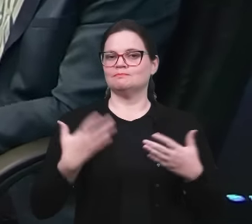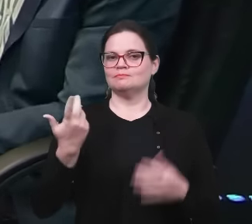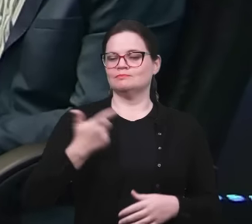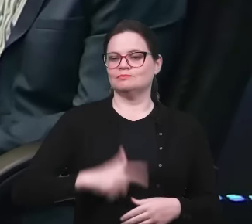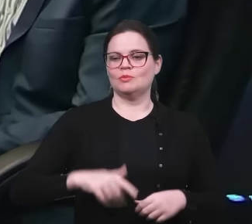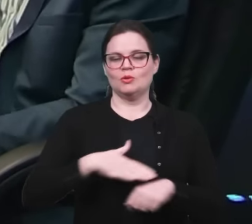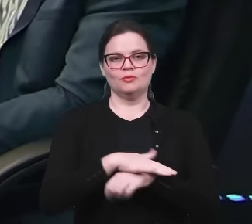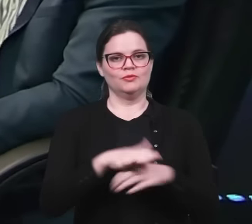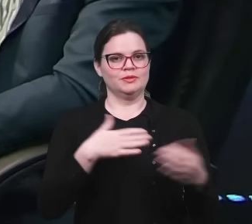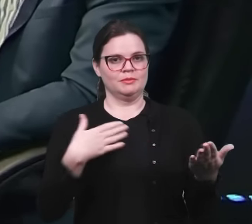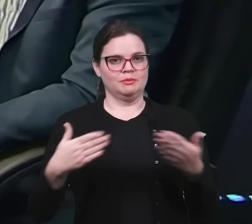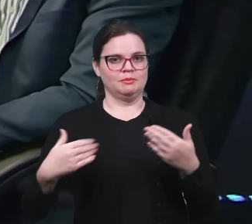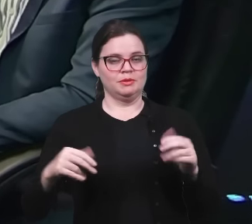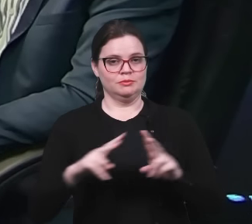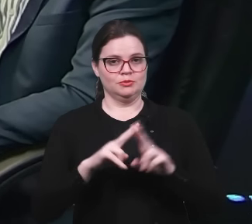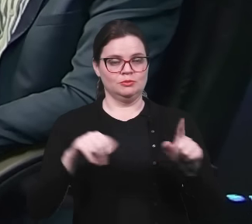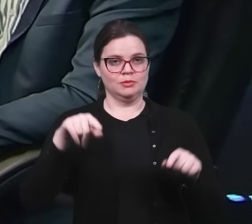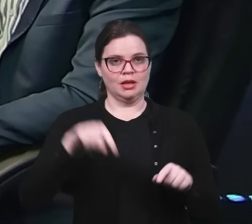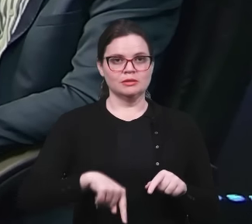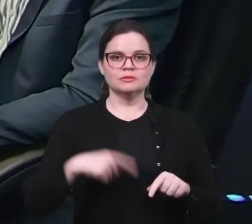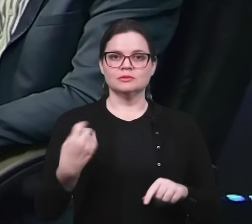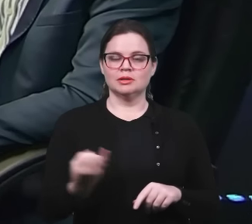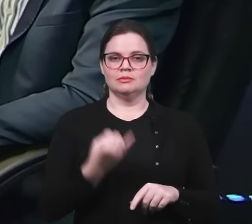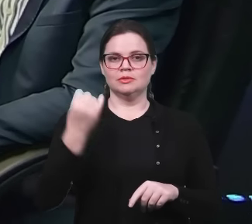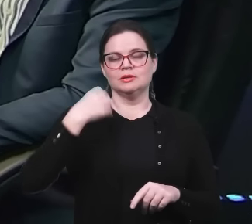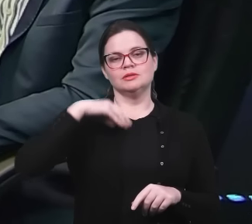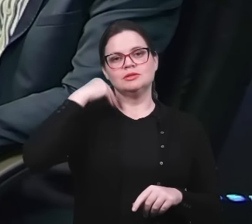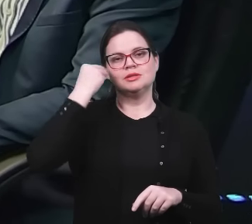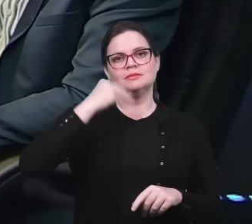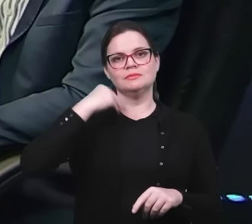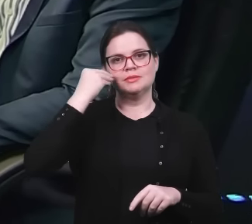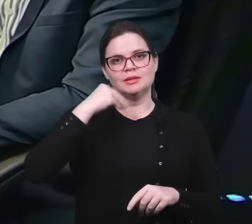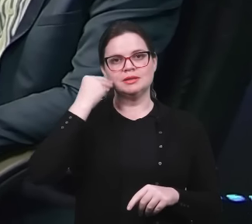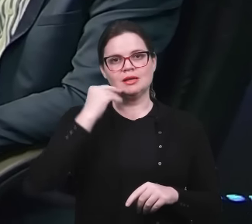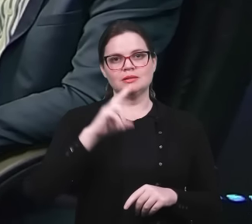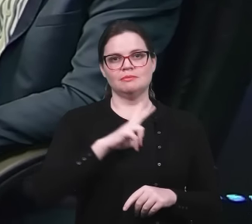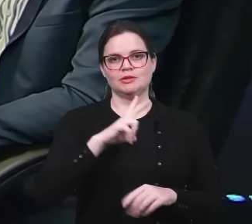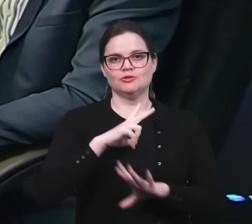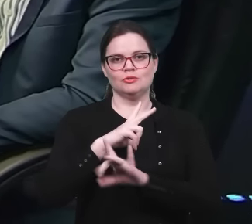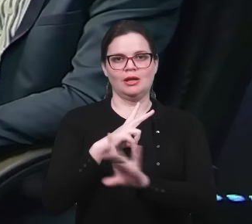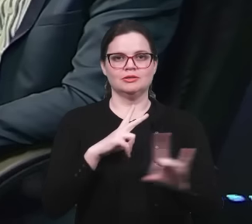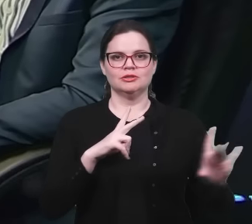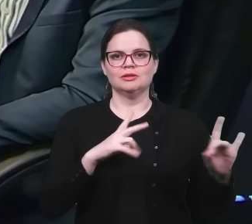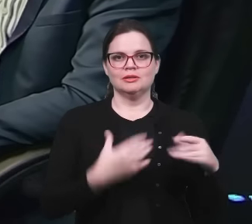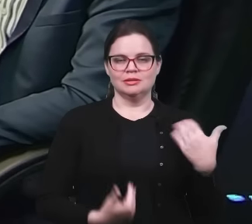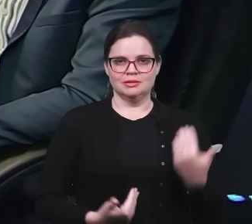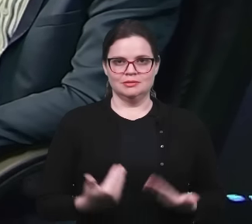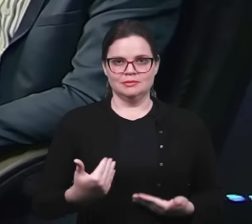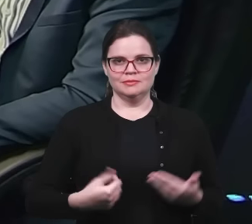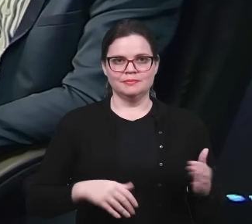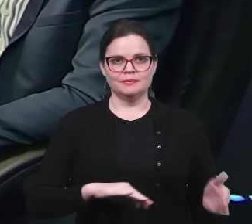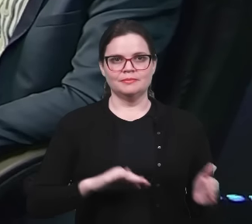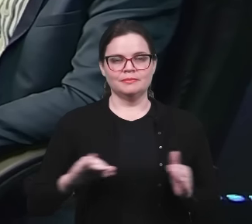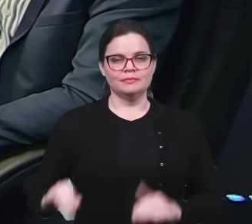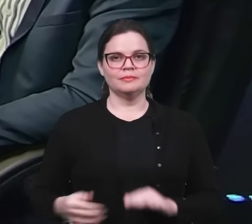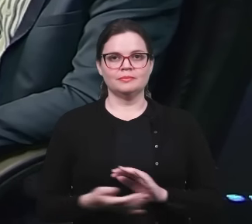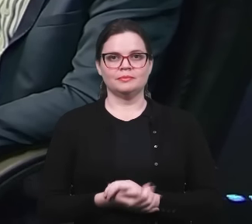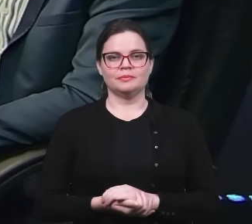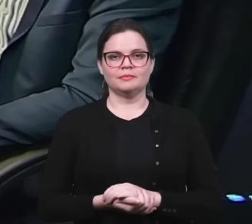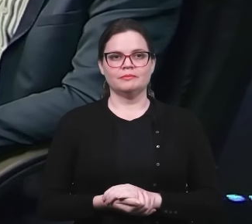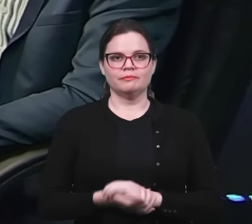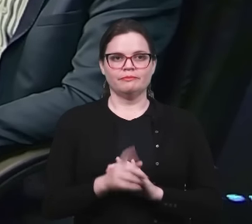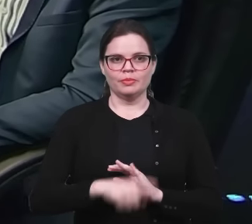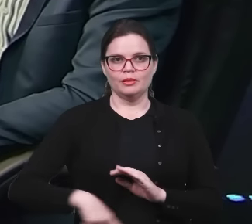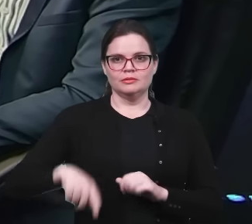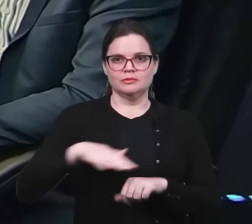novamente falando deste assunto que é a experiência individual de cada servo. Muito bem, estamos aqui